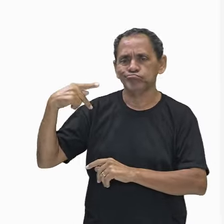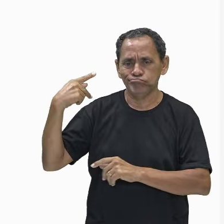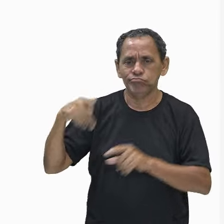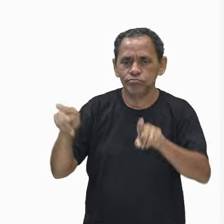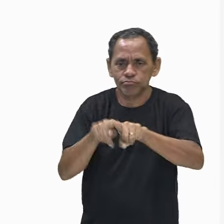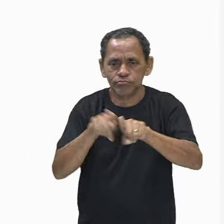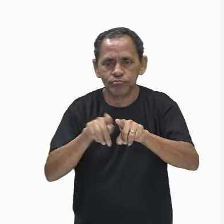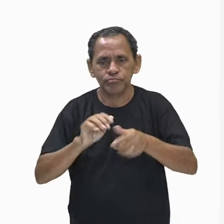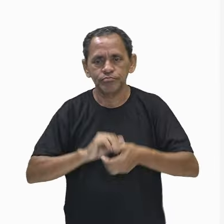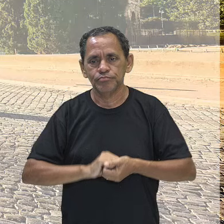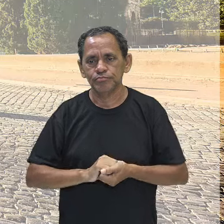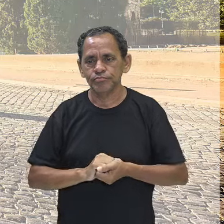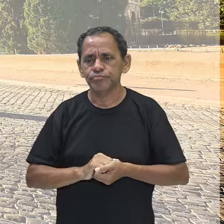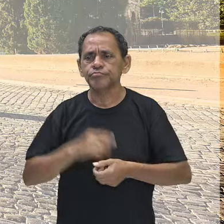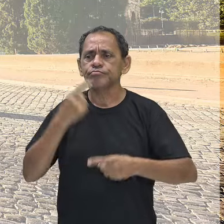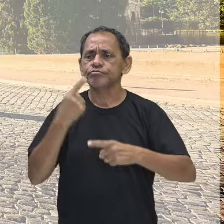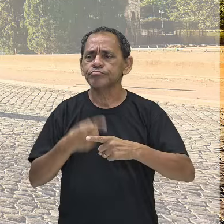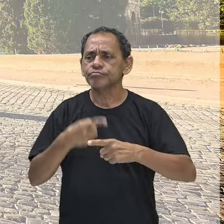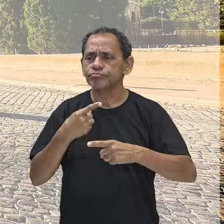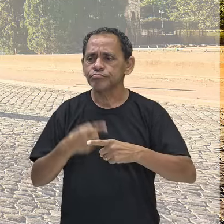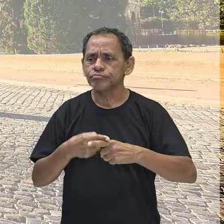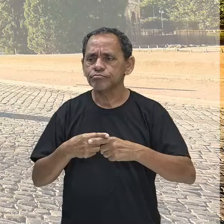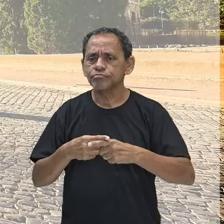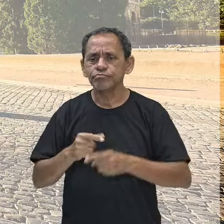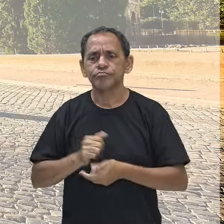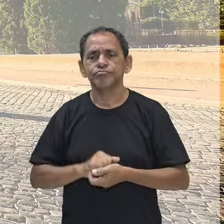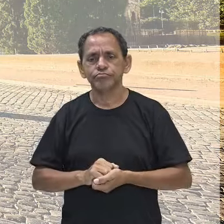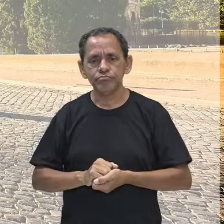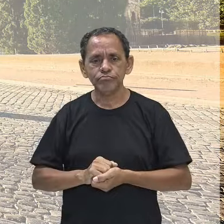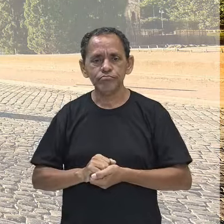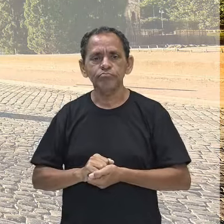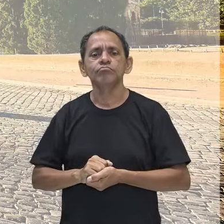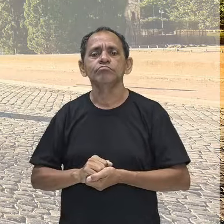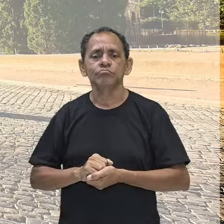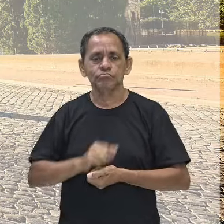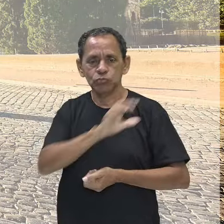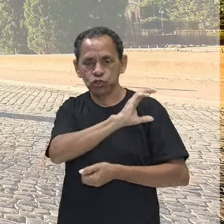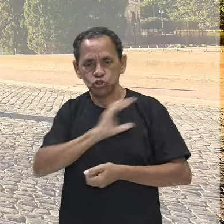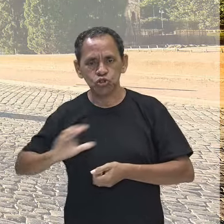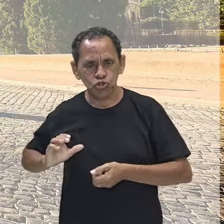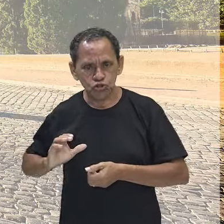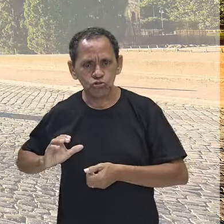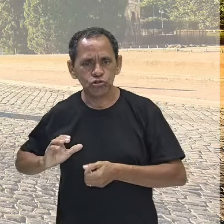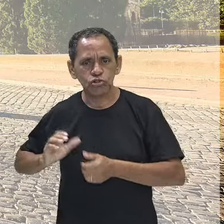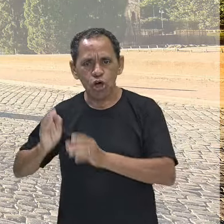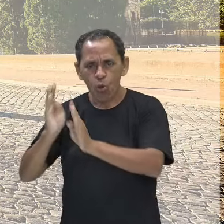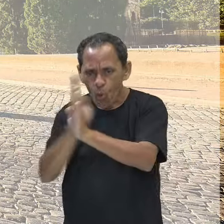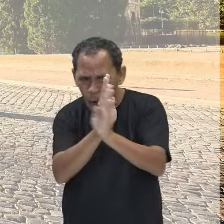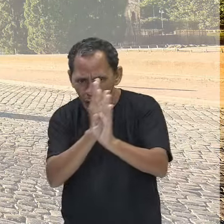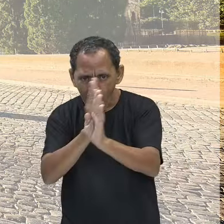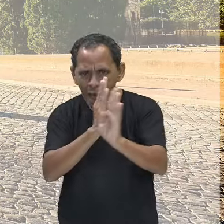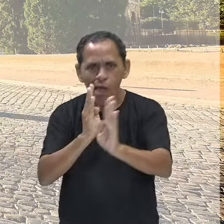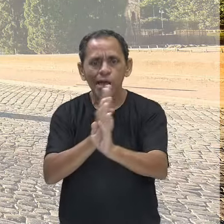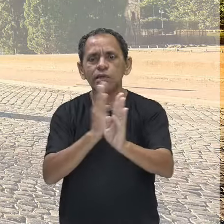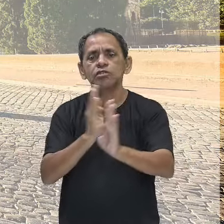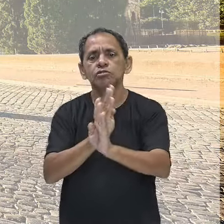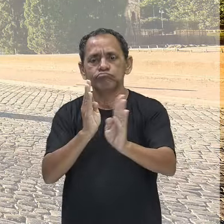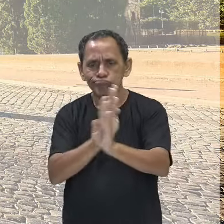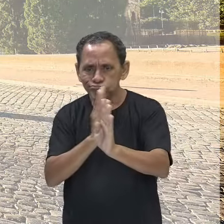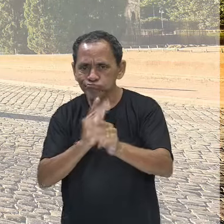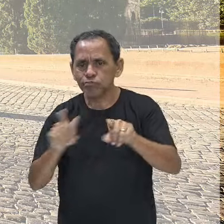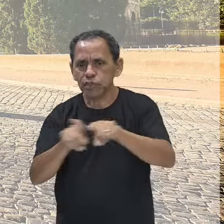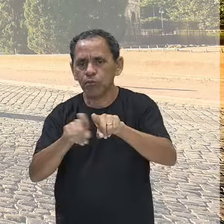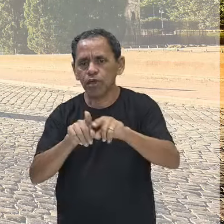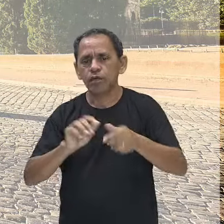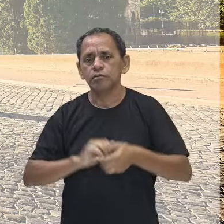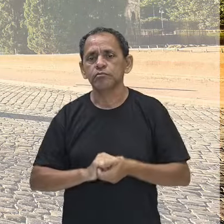mim, tá, gente? Por que os cristãos eram perseguidos a priori dentro do Império Romano? Vamos voltar à questão